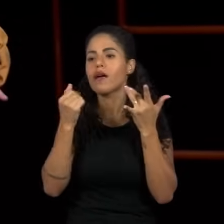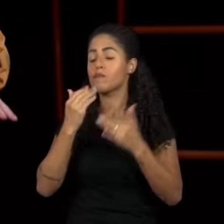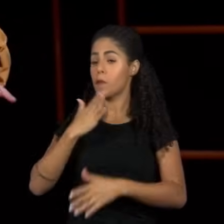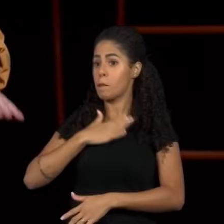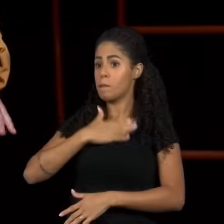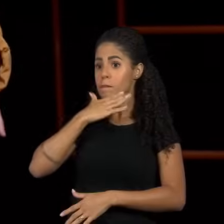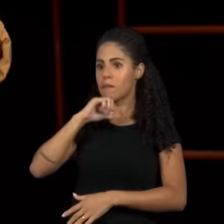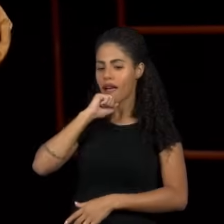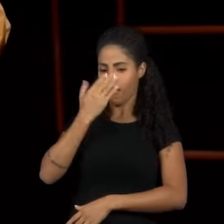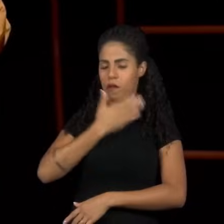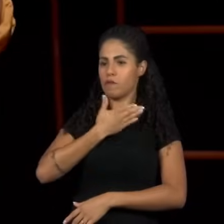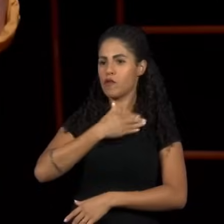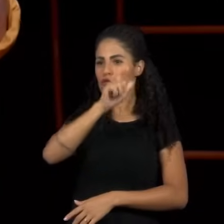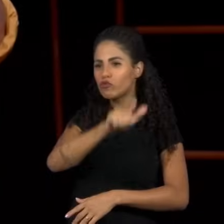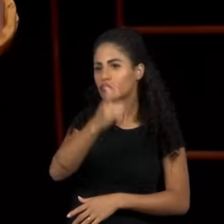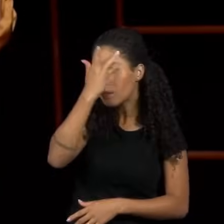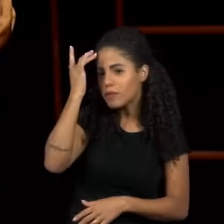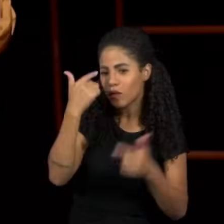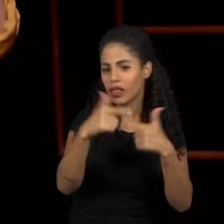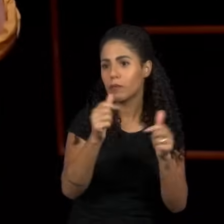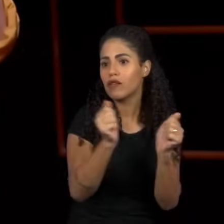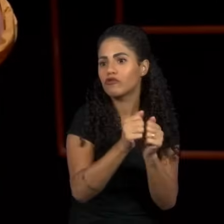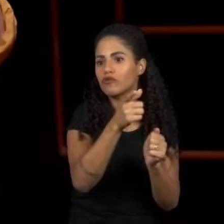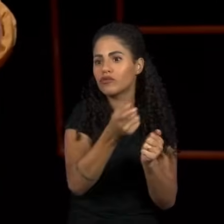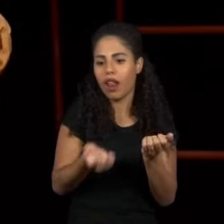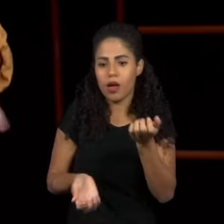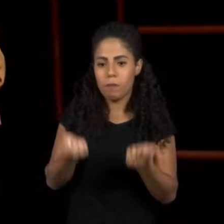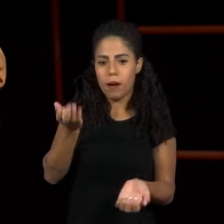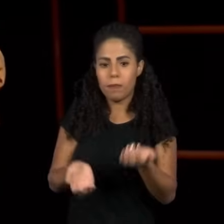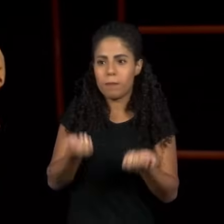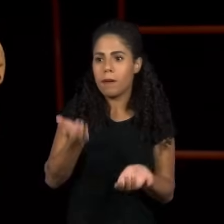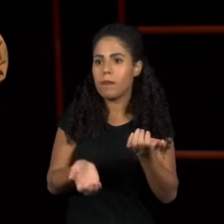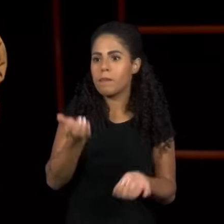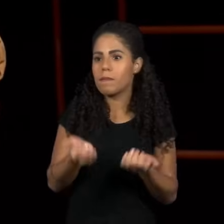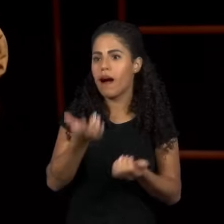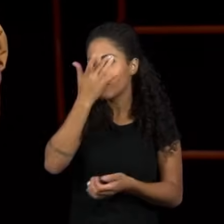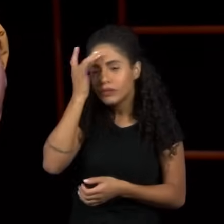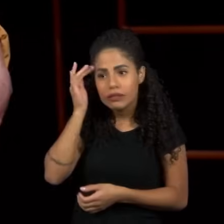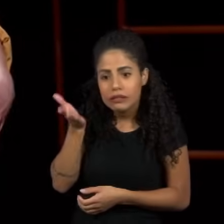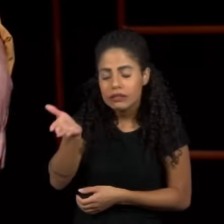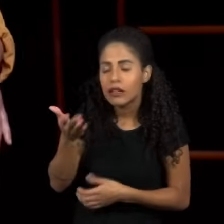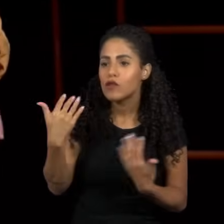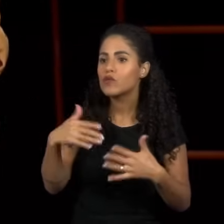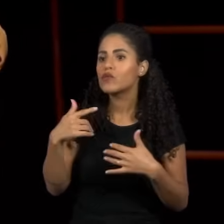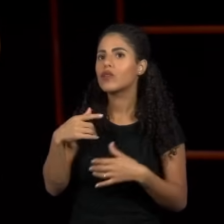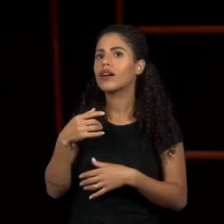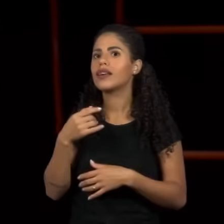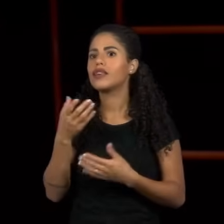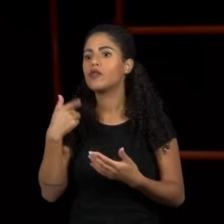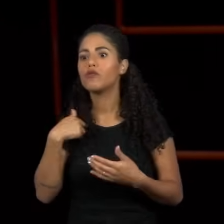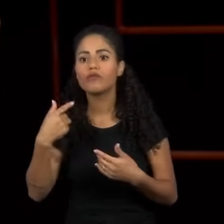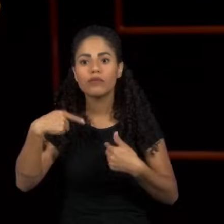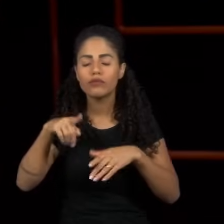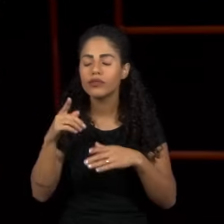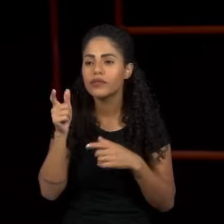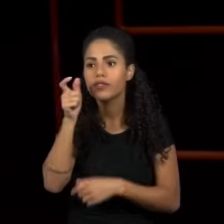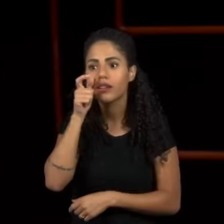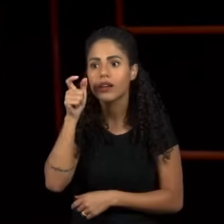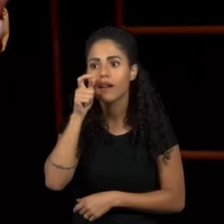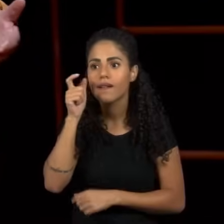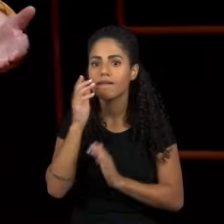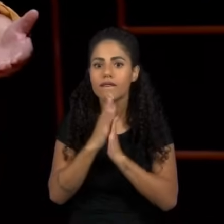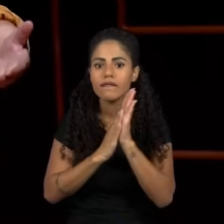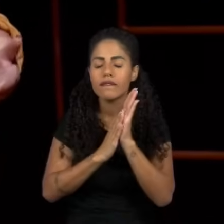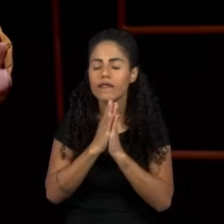pai à tarde. Ele ia bater papo com o trapezista, tomar a cachaçinha no bar. E eu fui ficando fascinada. E